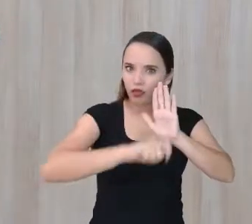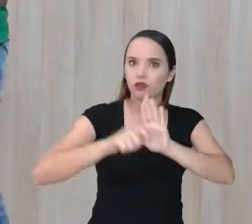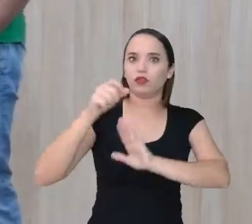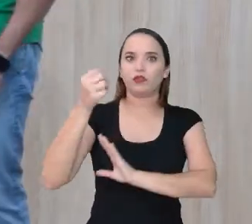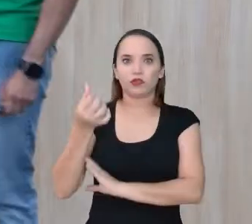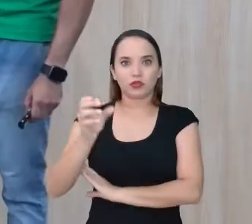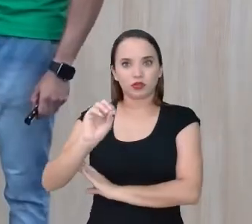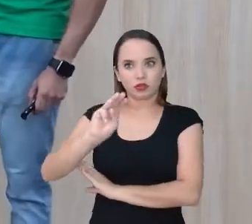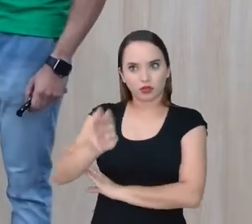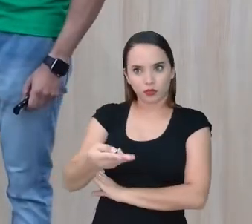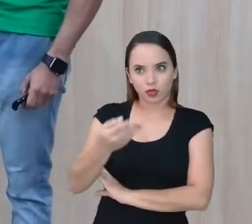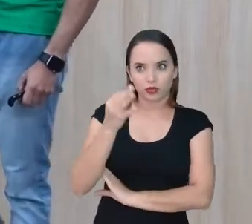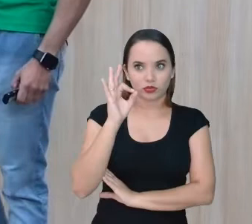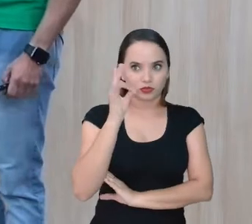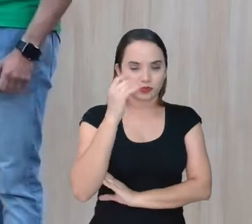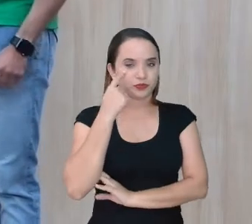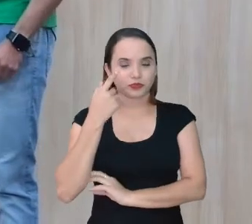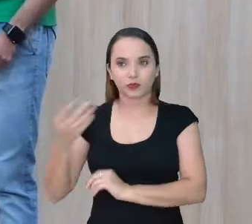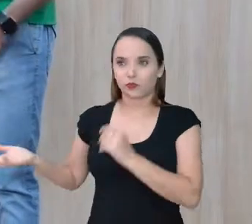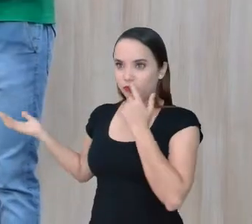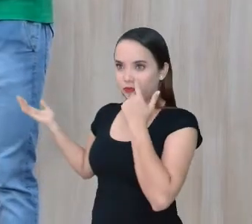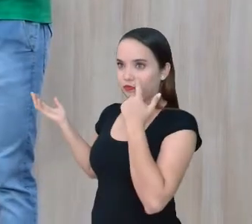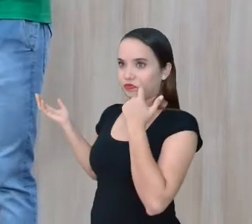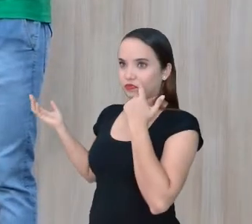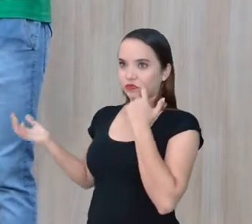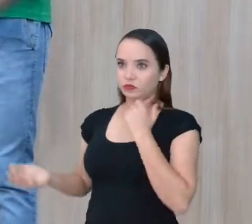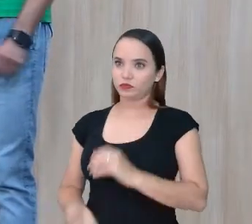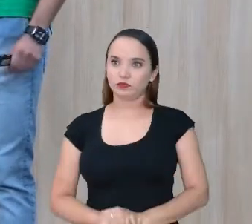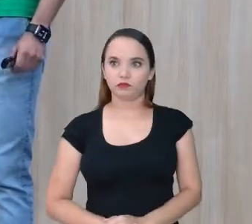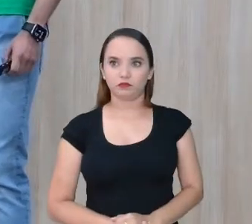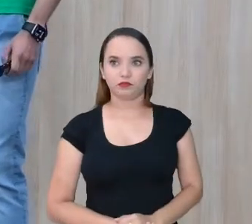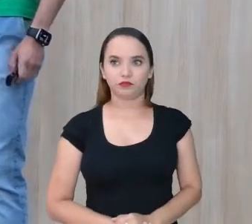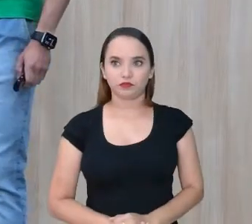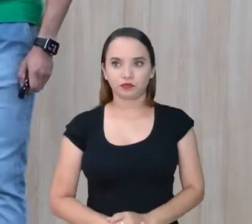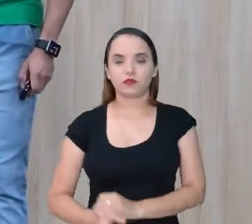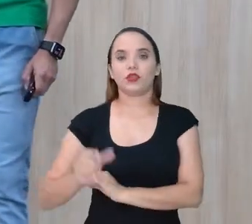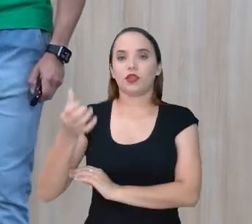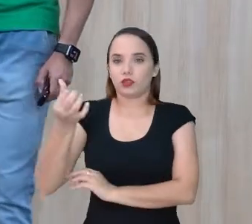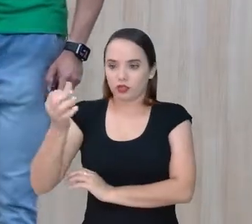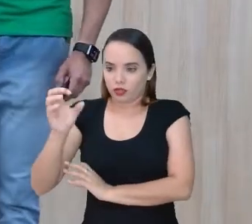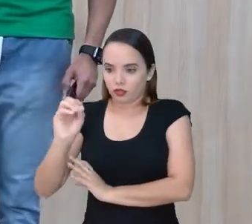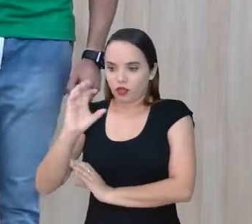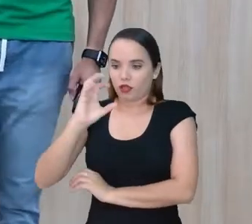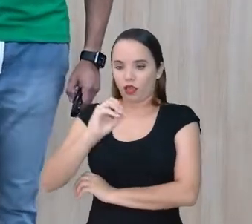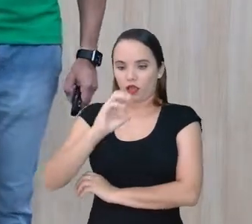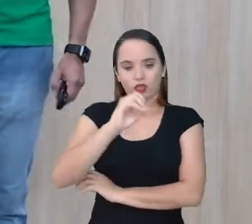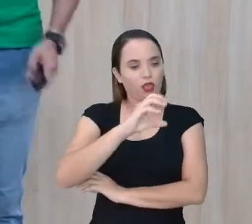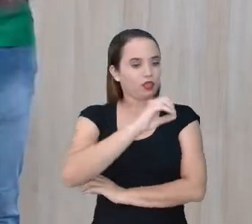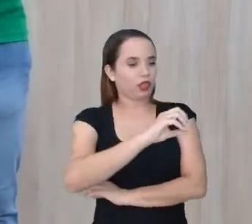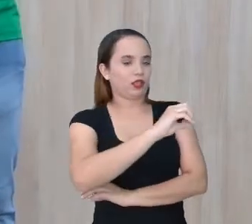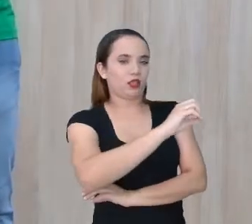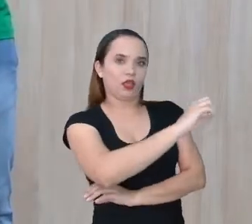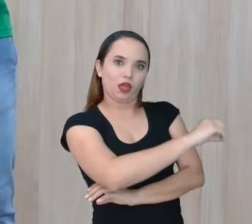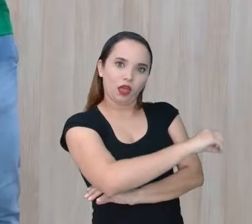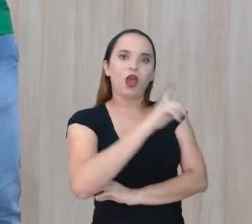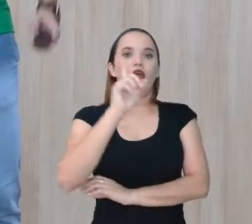milhões, certo? Então, coloquei aí, ó, 60 milhões de fotos postadas por dia, certo? O númerozinho aí por